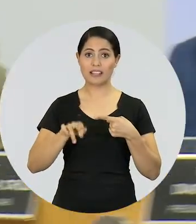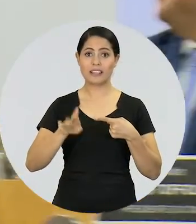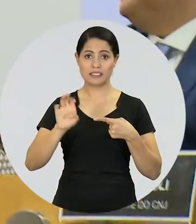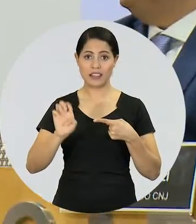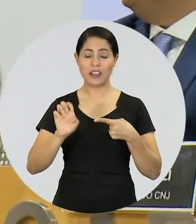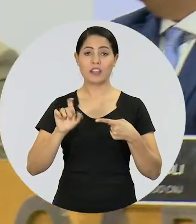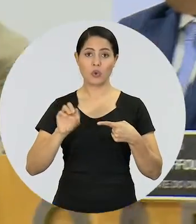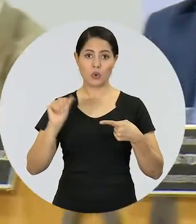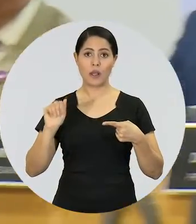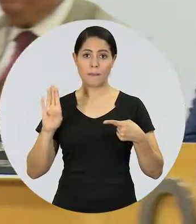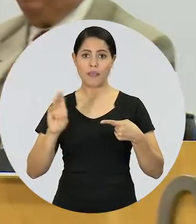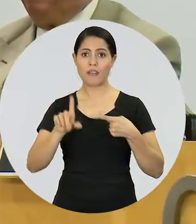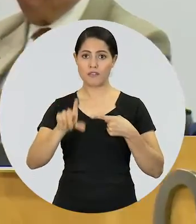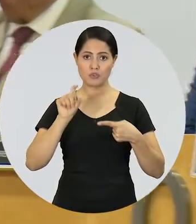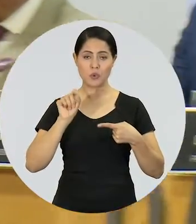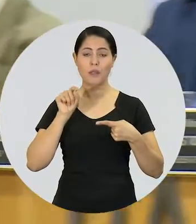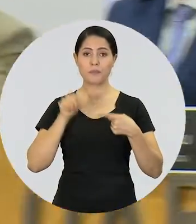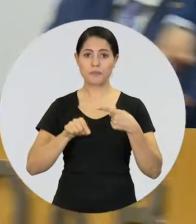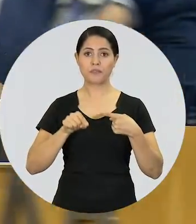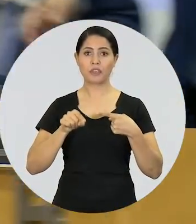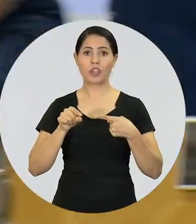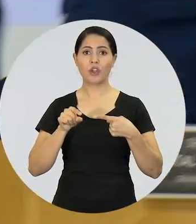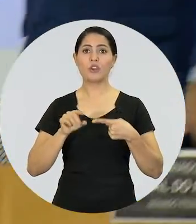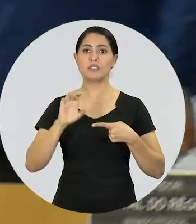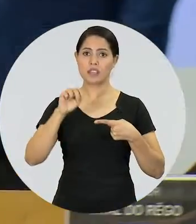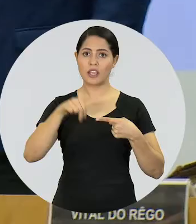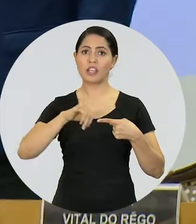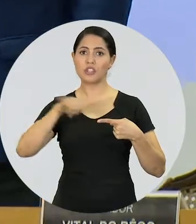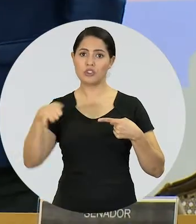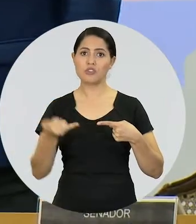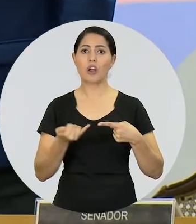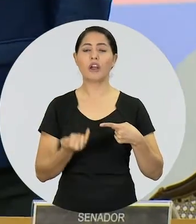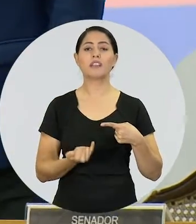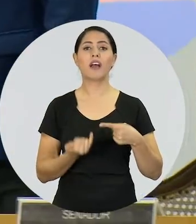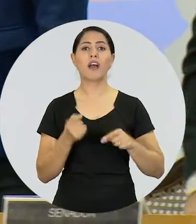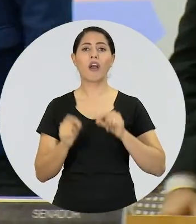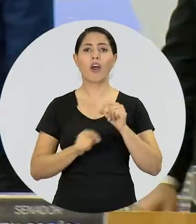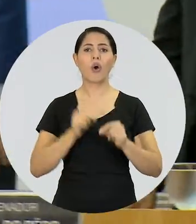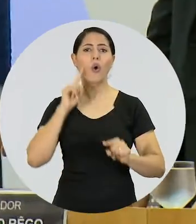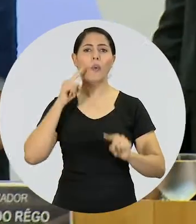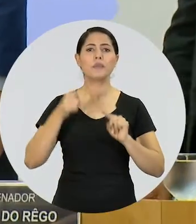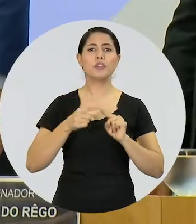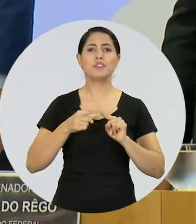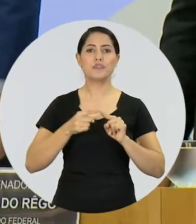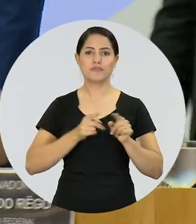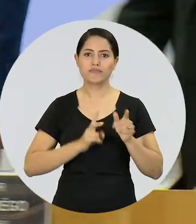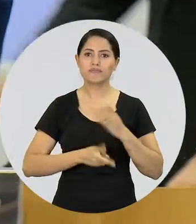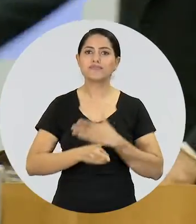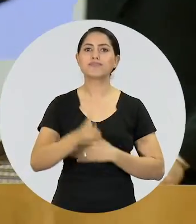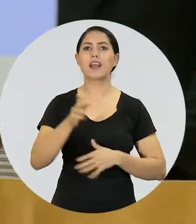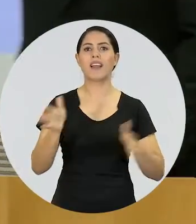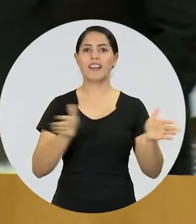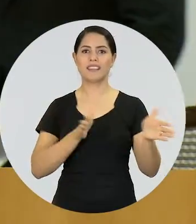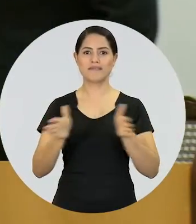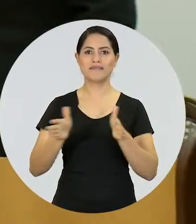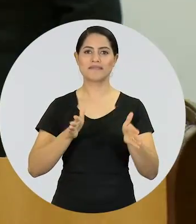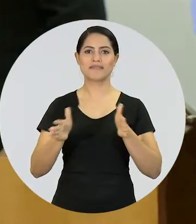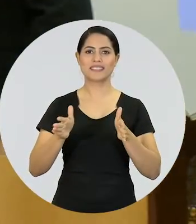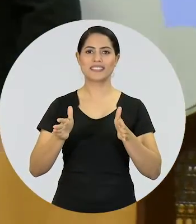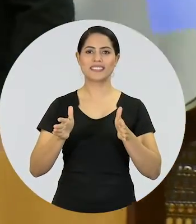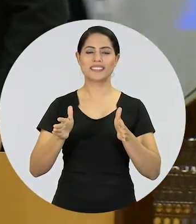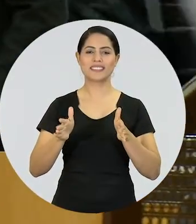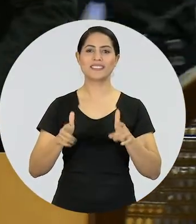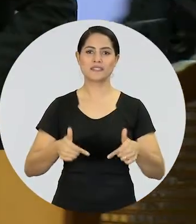André Godinho, indicado pela Ordem, foi reconduzido ao CNJ para mais um biênio com o objetivo de dar